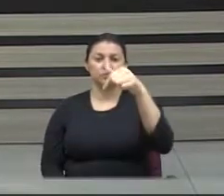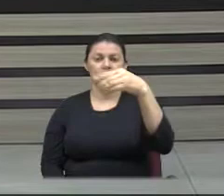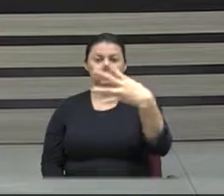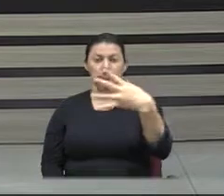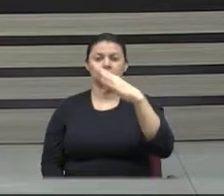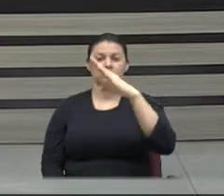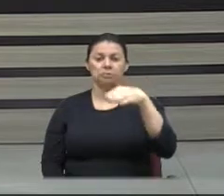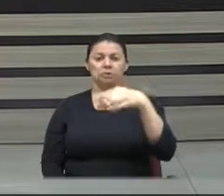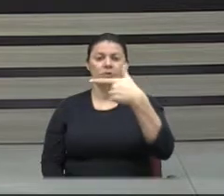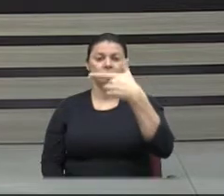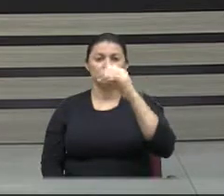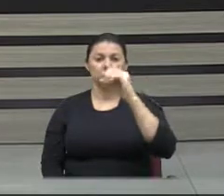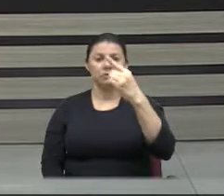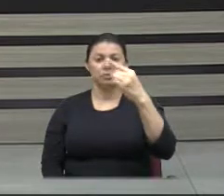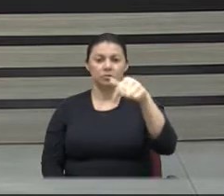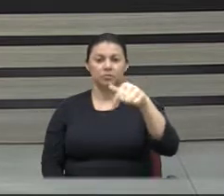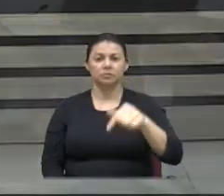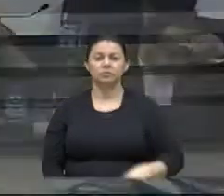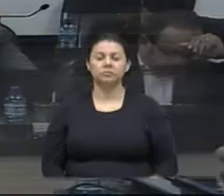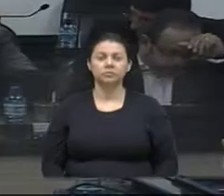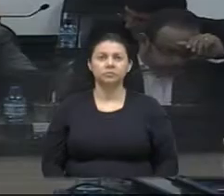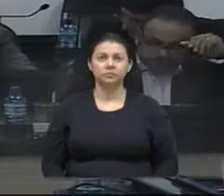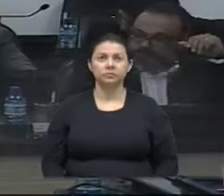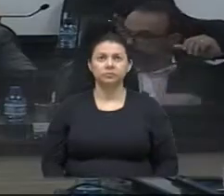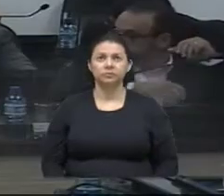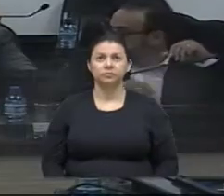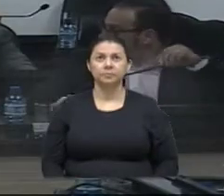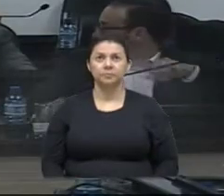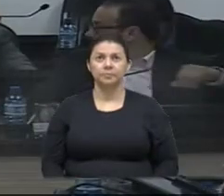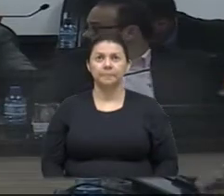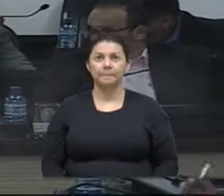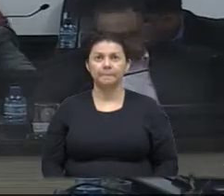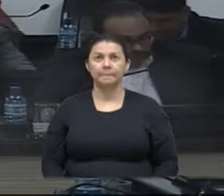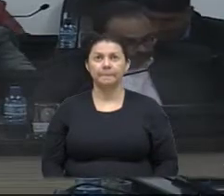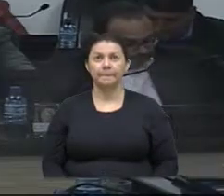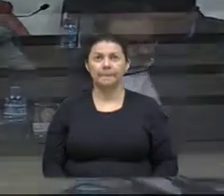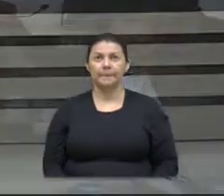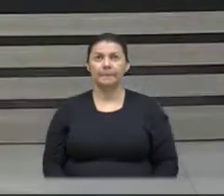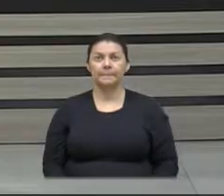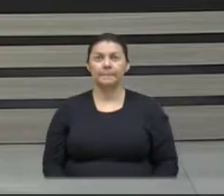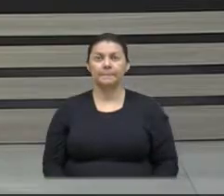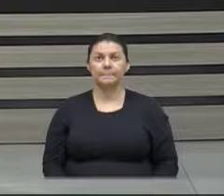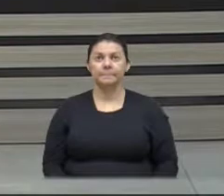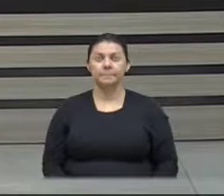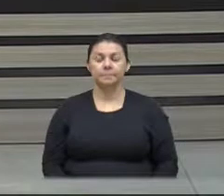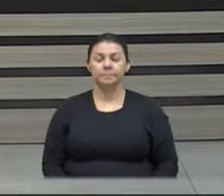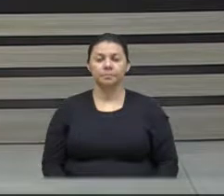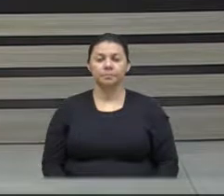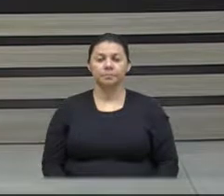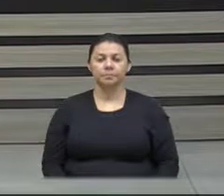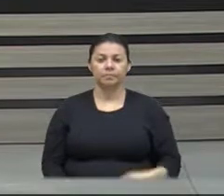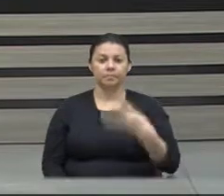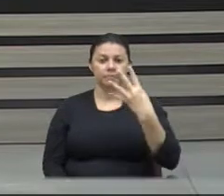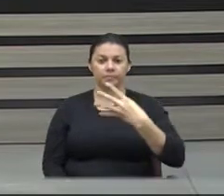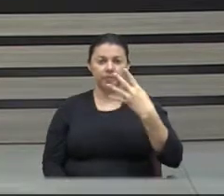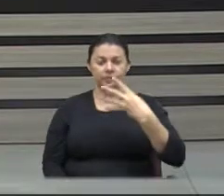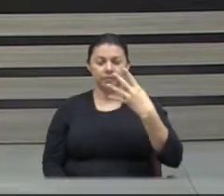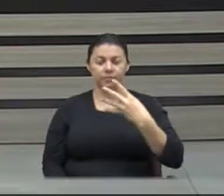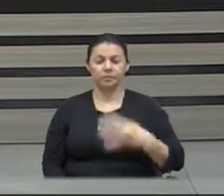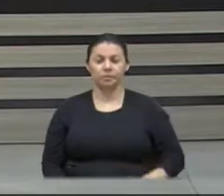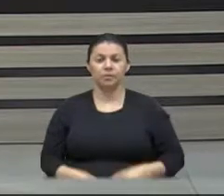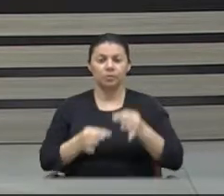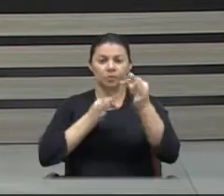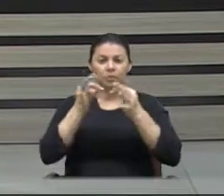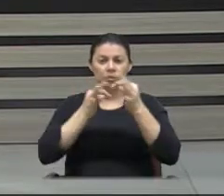2017 e como líder ou agradeço a todos obrigado o encontro é um projeto de resolução